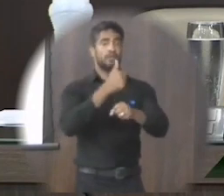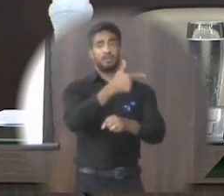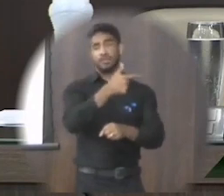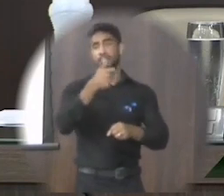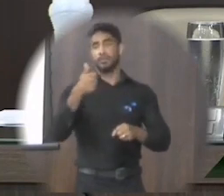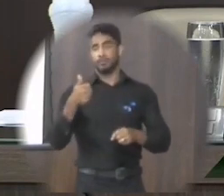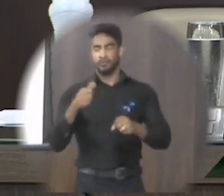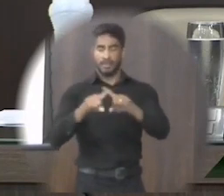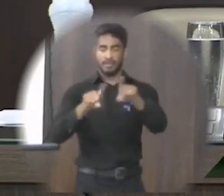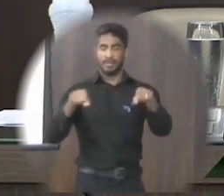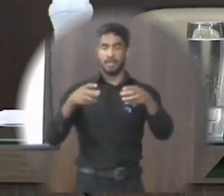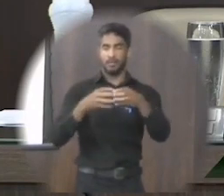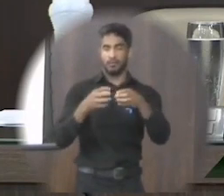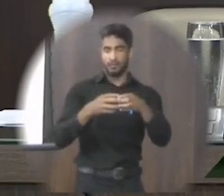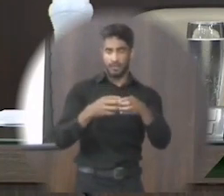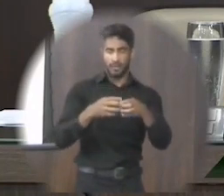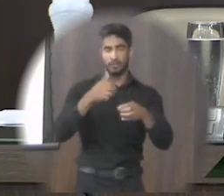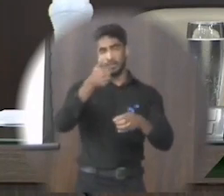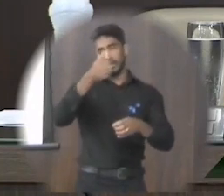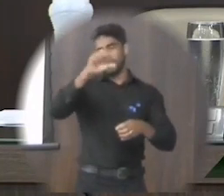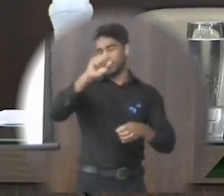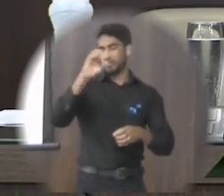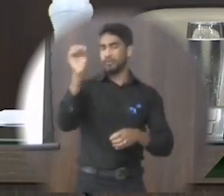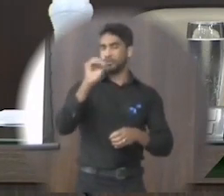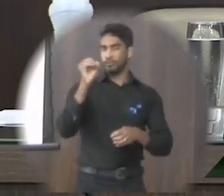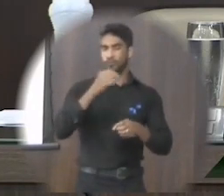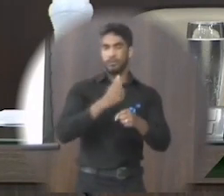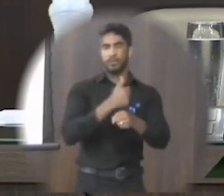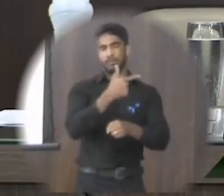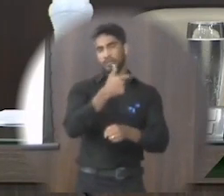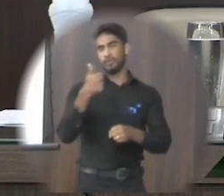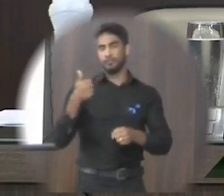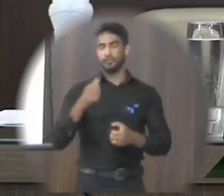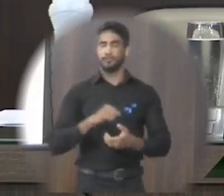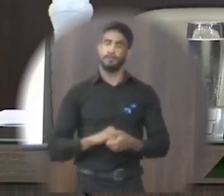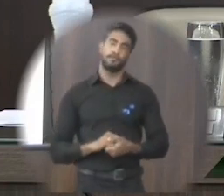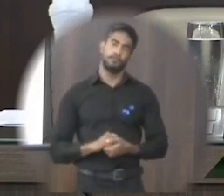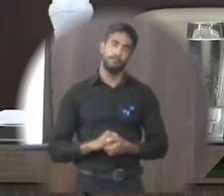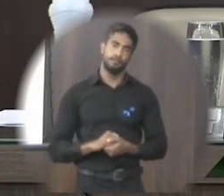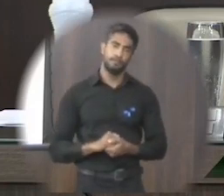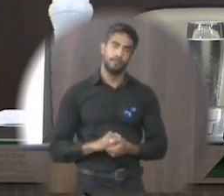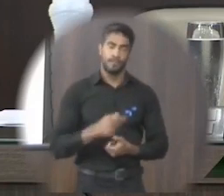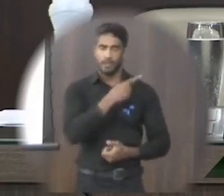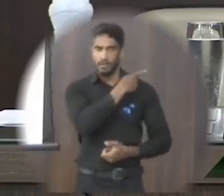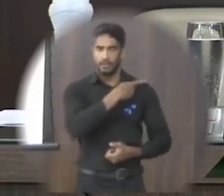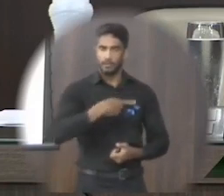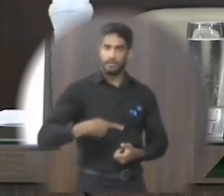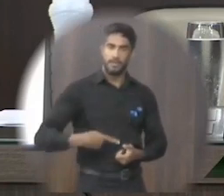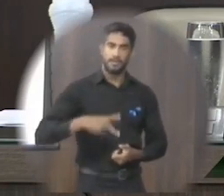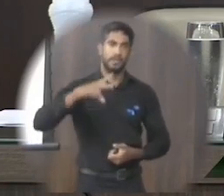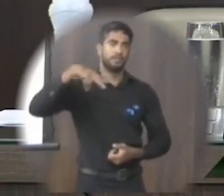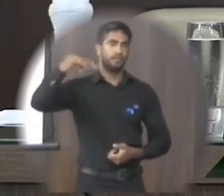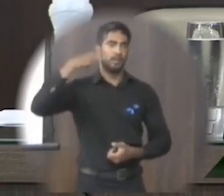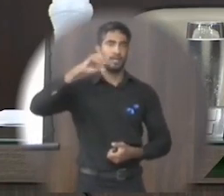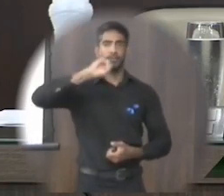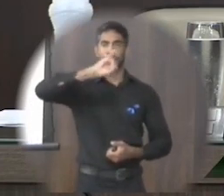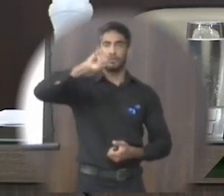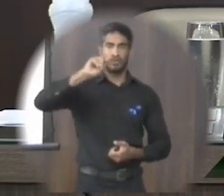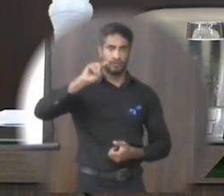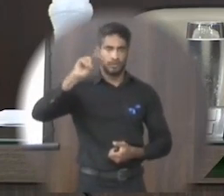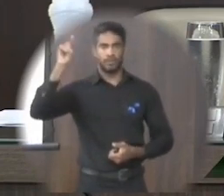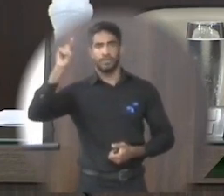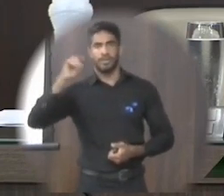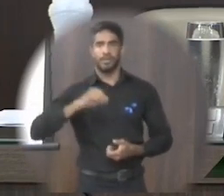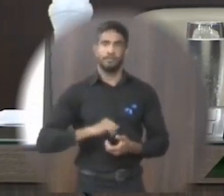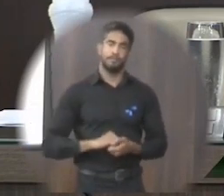079/2021. Sala da Comissão, 18 de outubro de 2021. Presidente é o vereador José Tarcísio